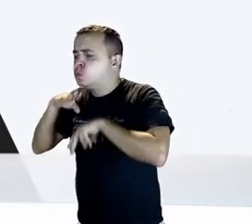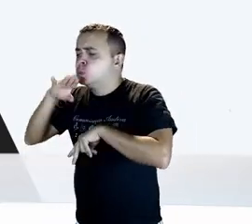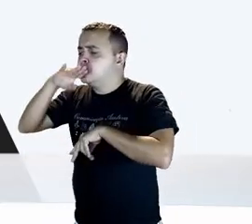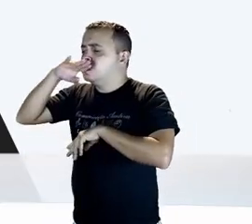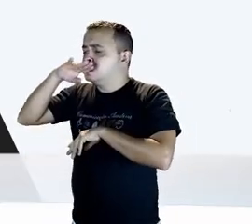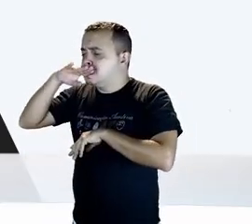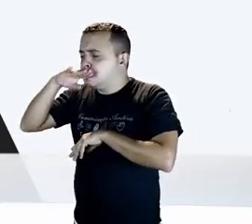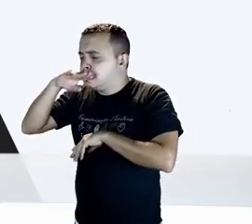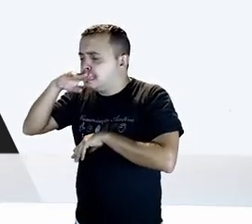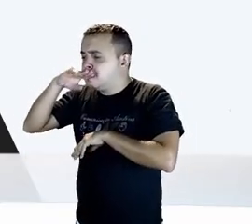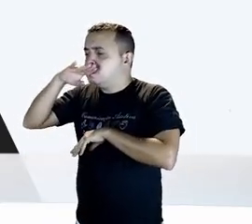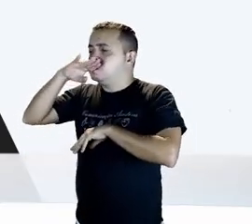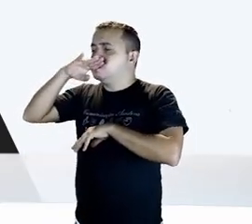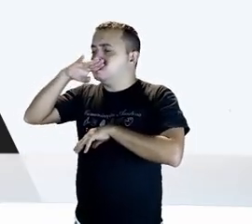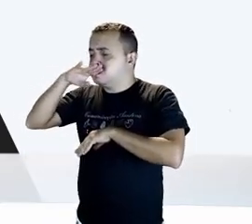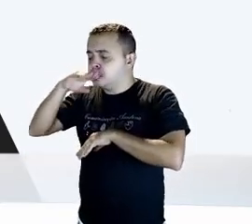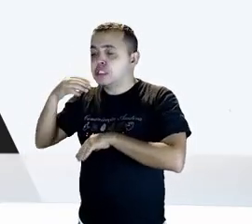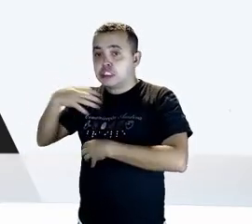as condutas